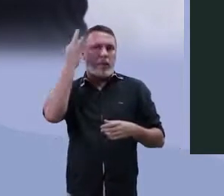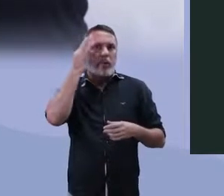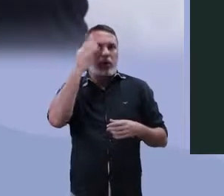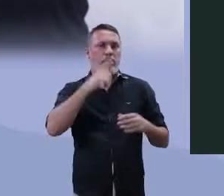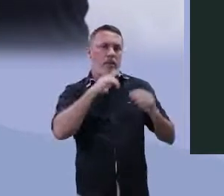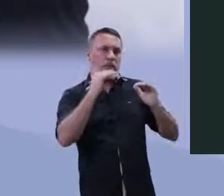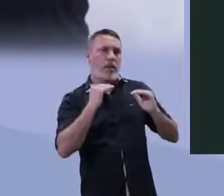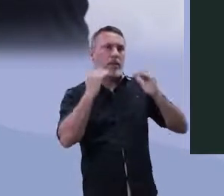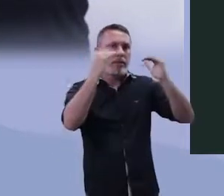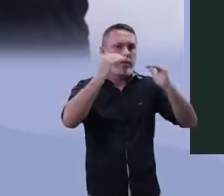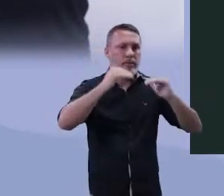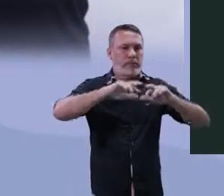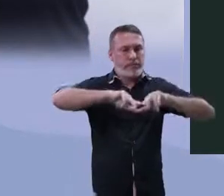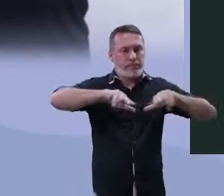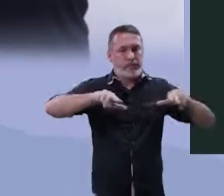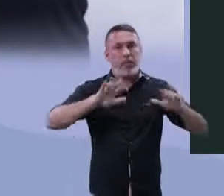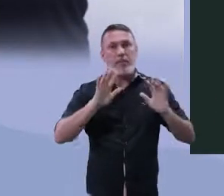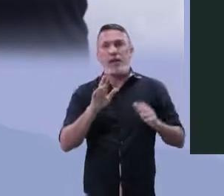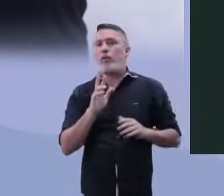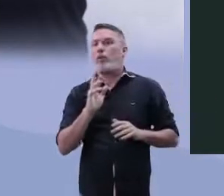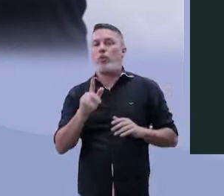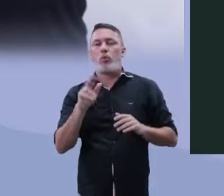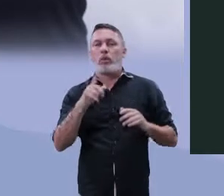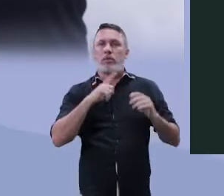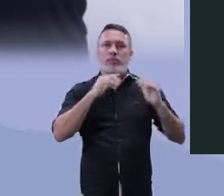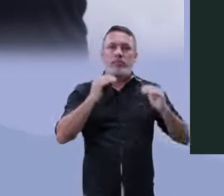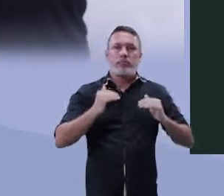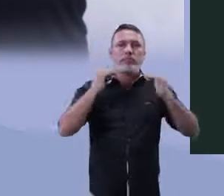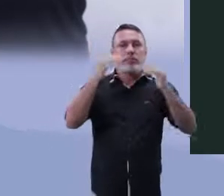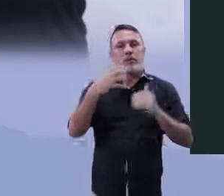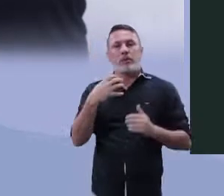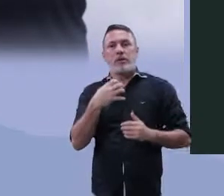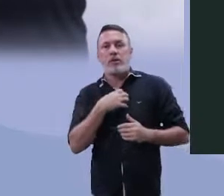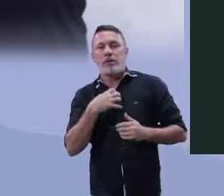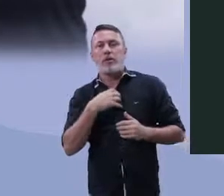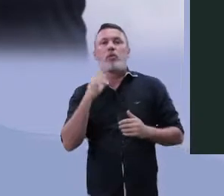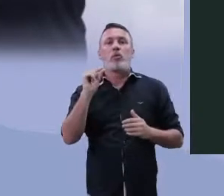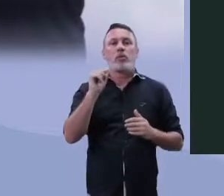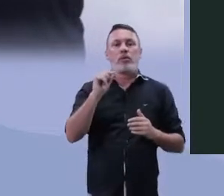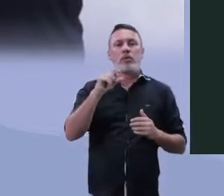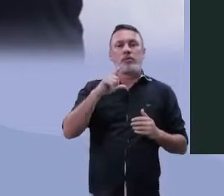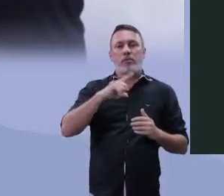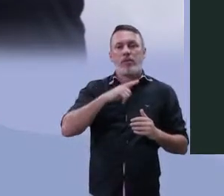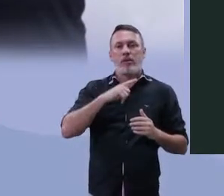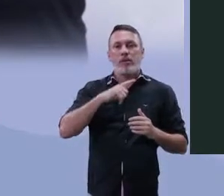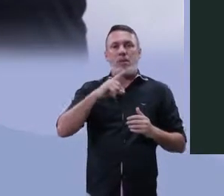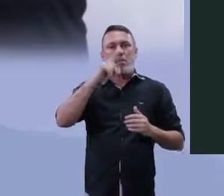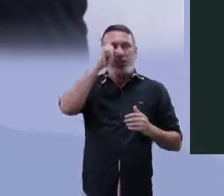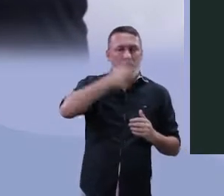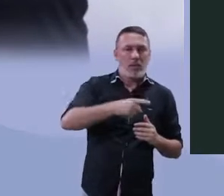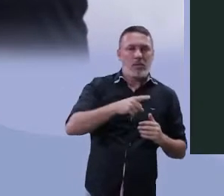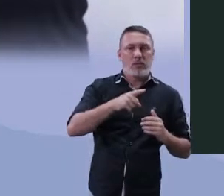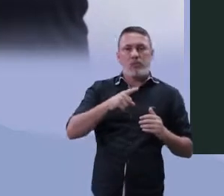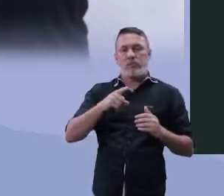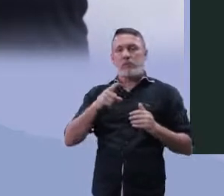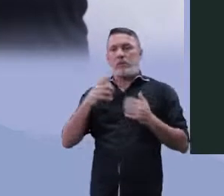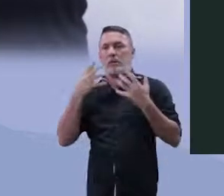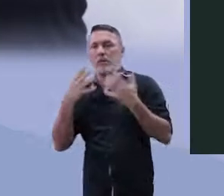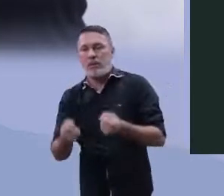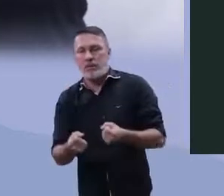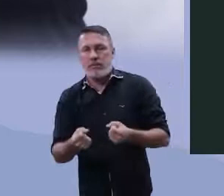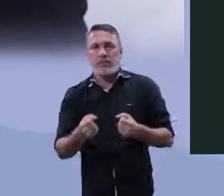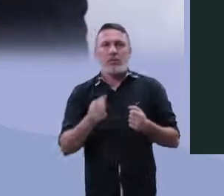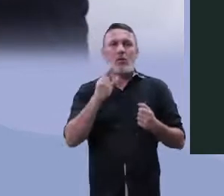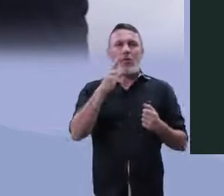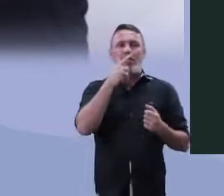uma hierarquia, né? Mas não é uma hierarquia tomada no sentido dos que mandam e dos que obedecem, ou